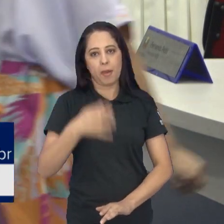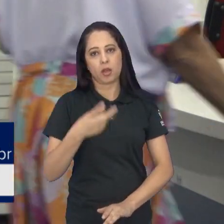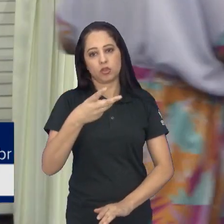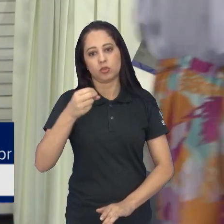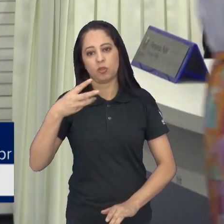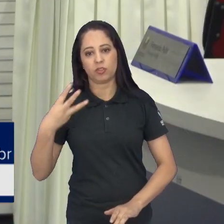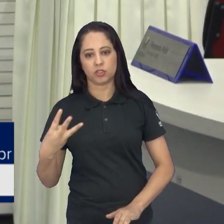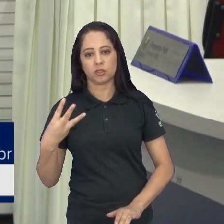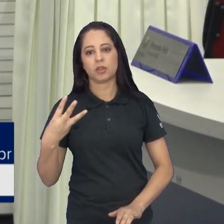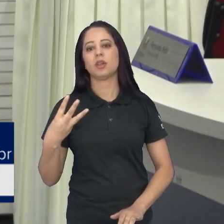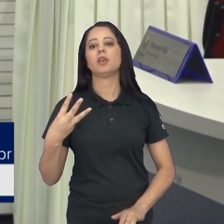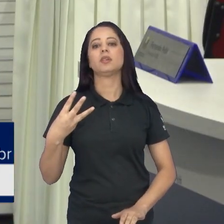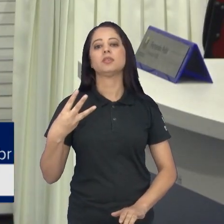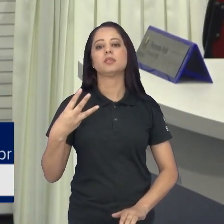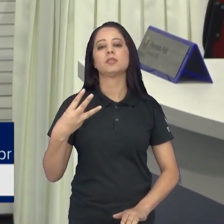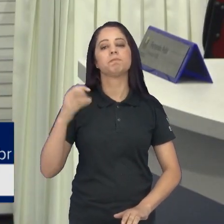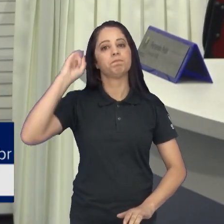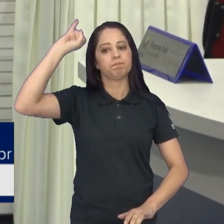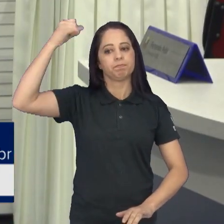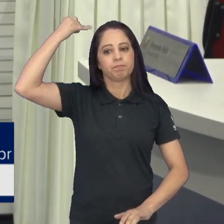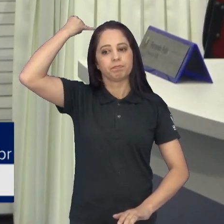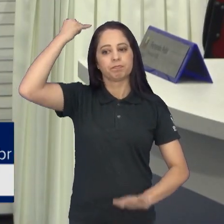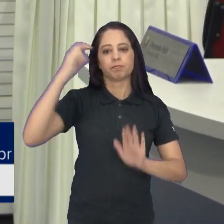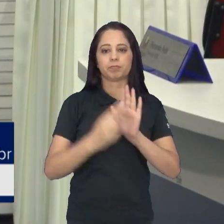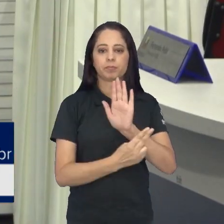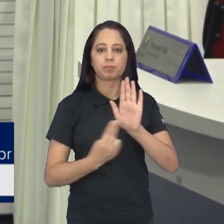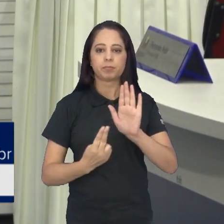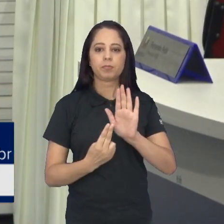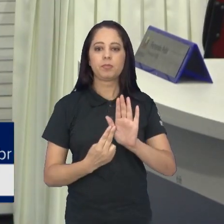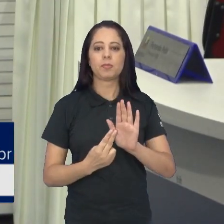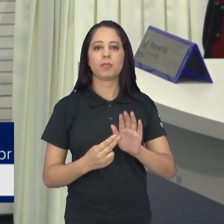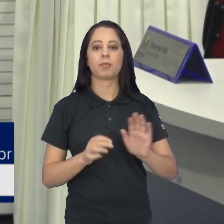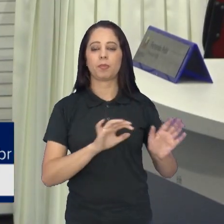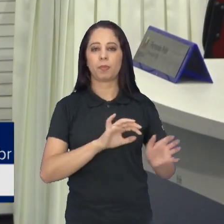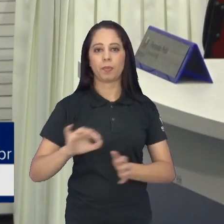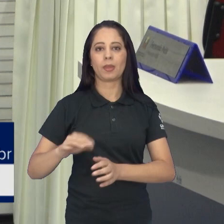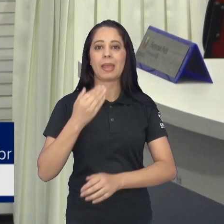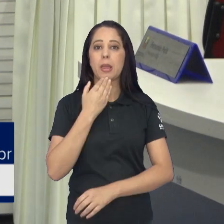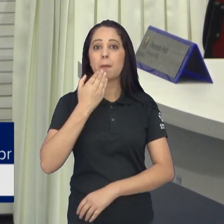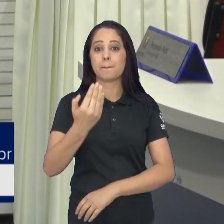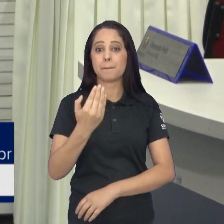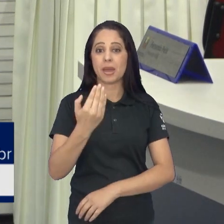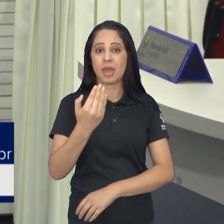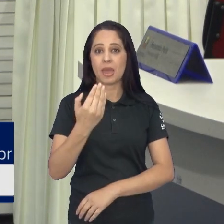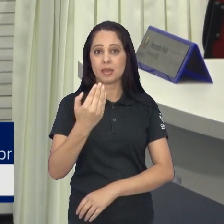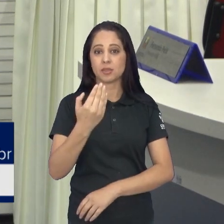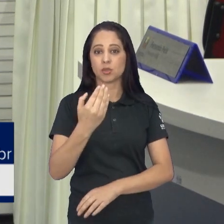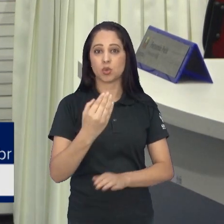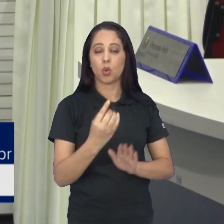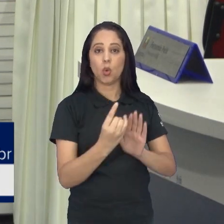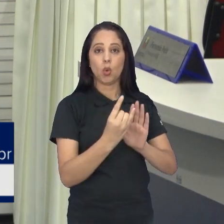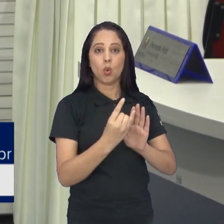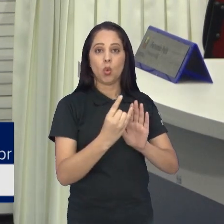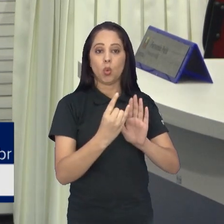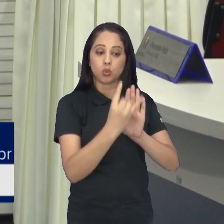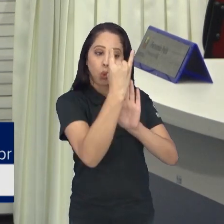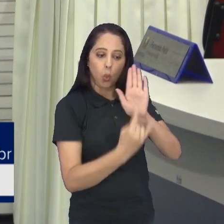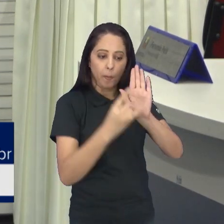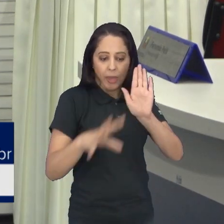1571/2023, do vereador doutor José Cláudio. Solicito também inclusão para leitura